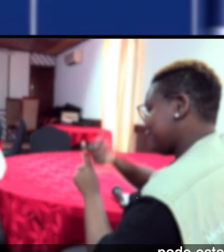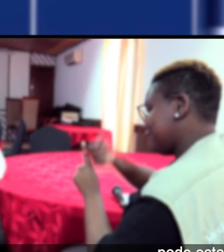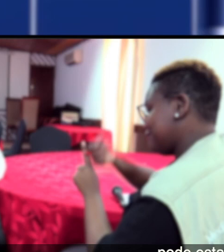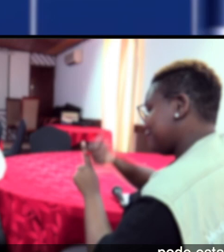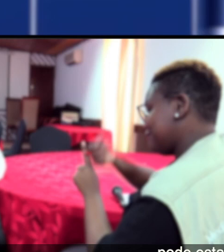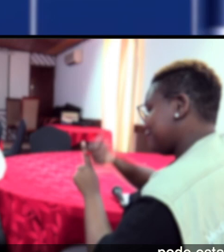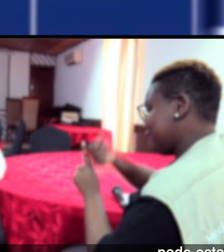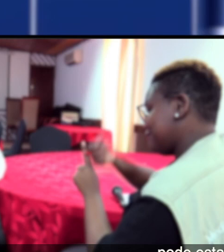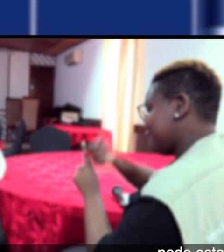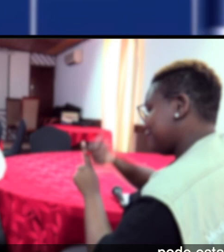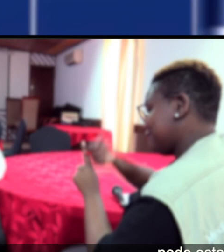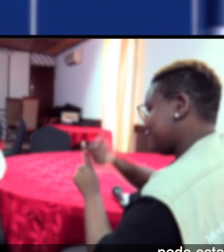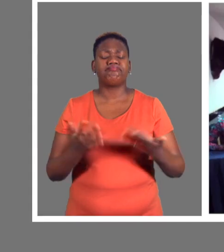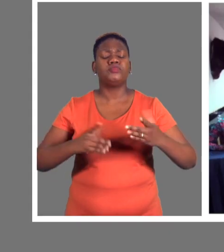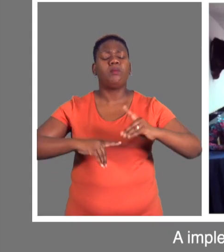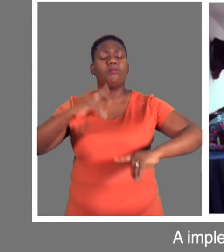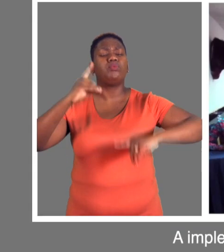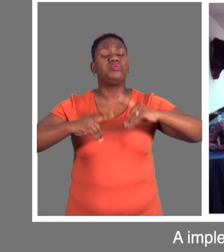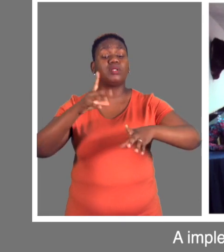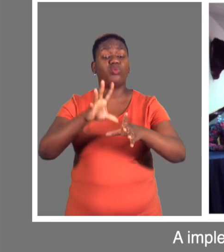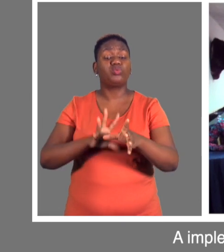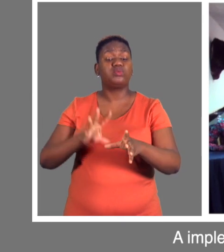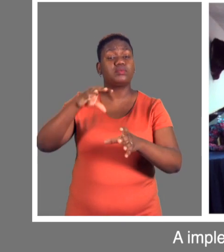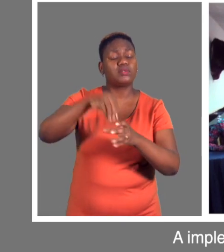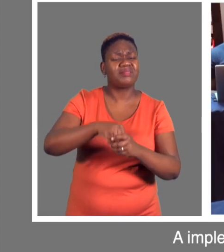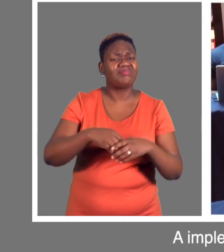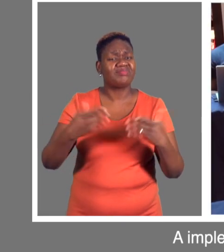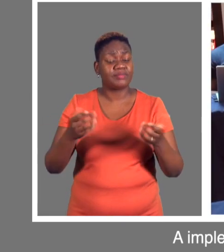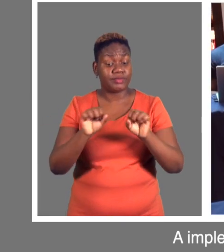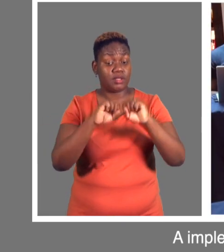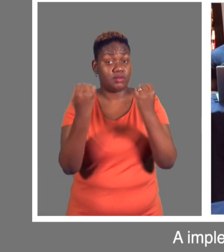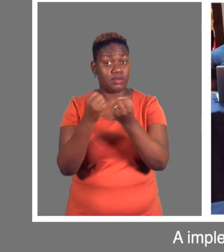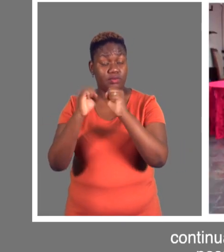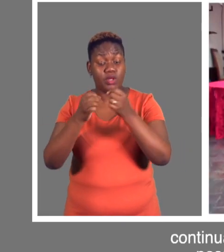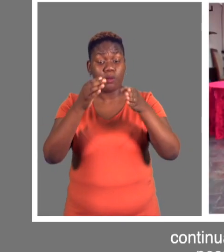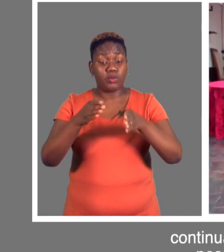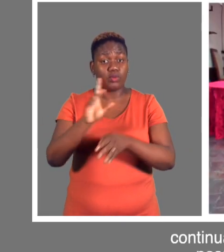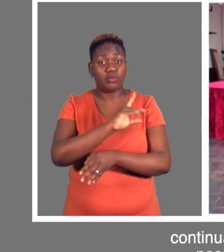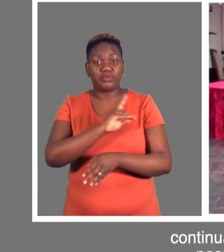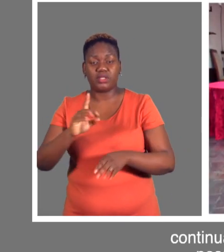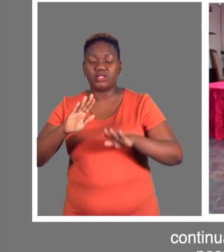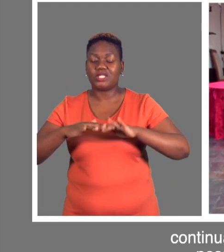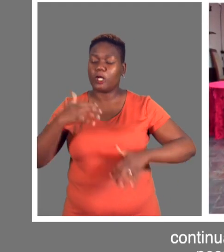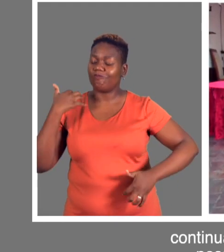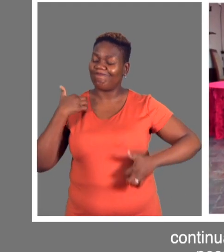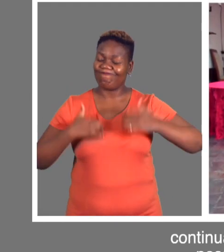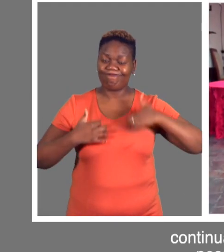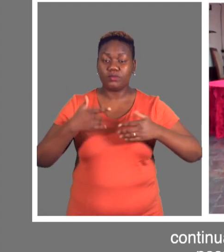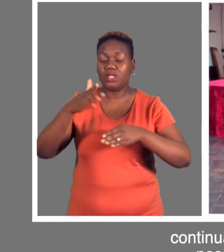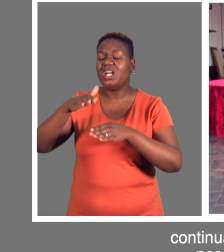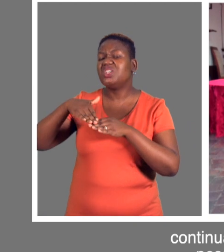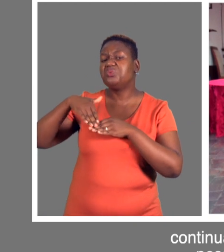de políticas inclusivas. A implementação de políticas inclusivas continua a preocupar as associações